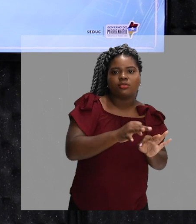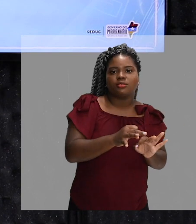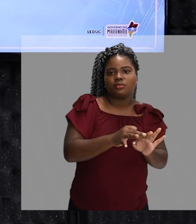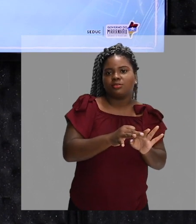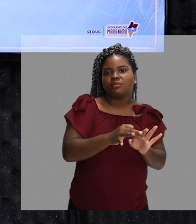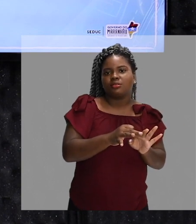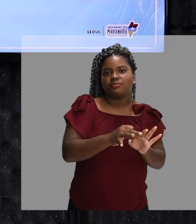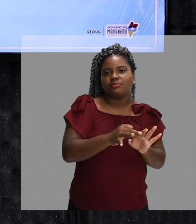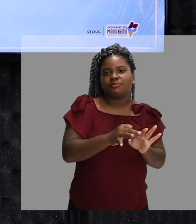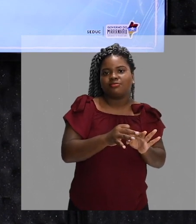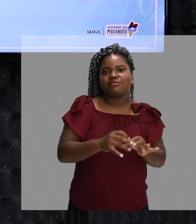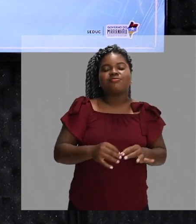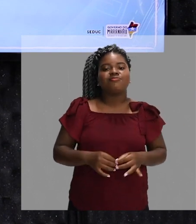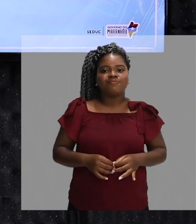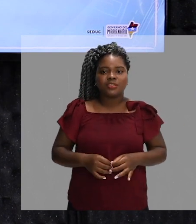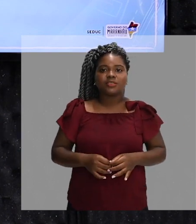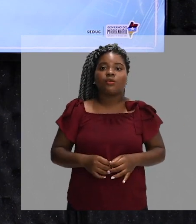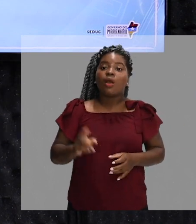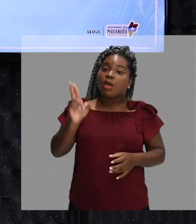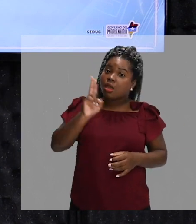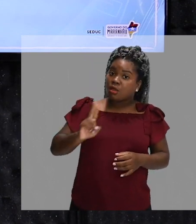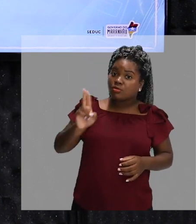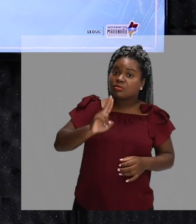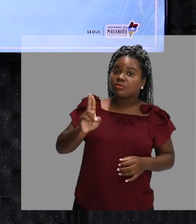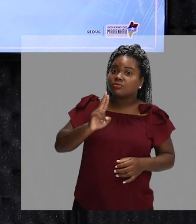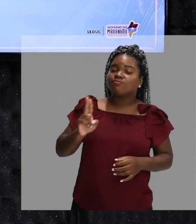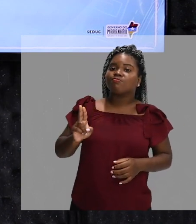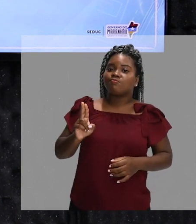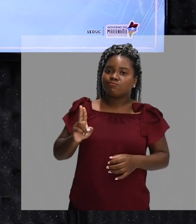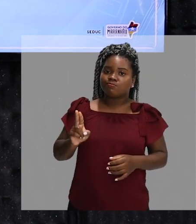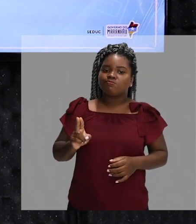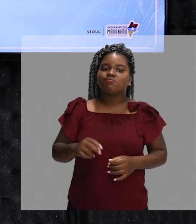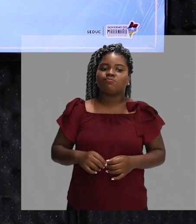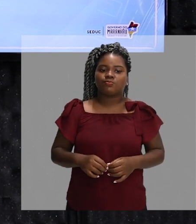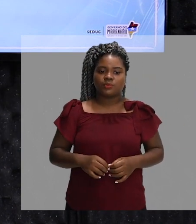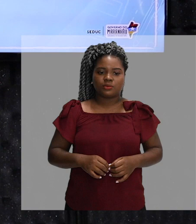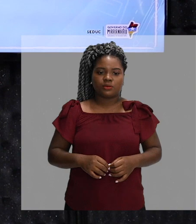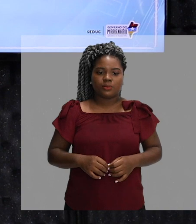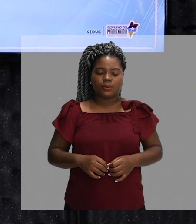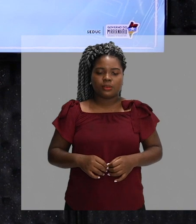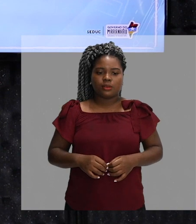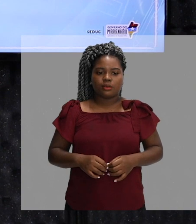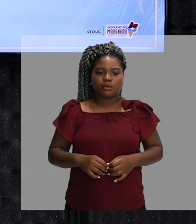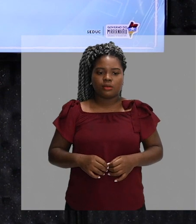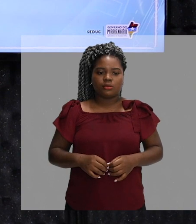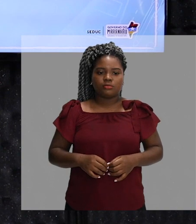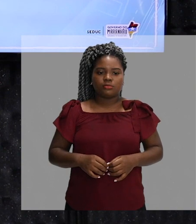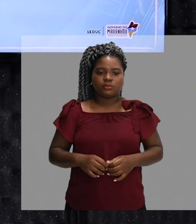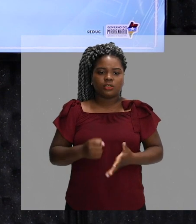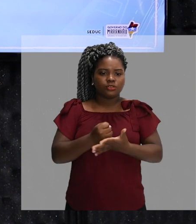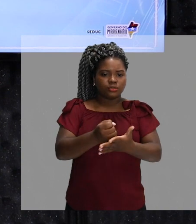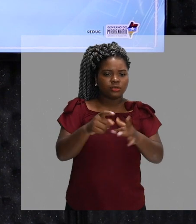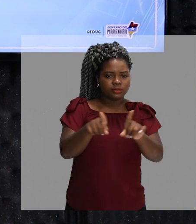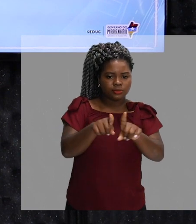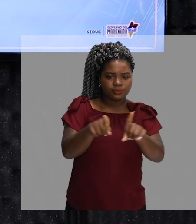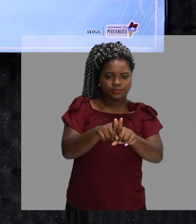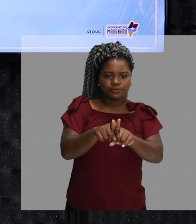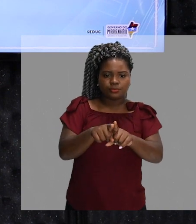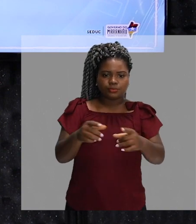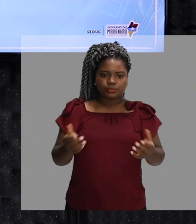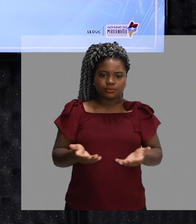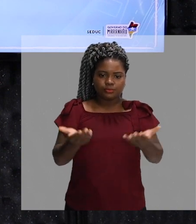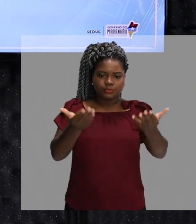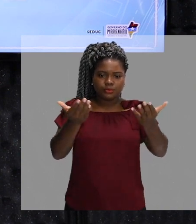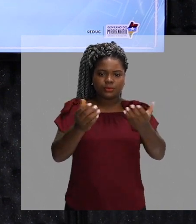Então, é muito útil para as práticas agrícolas e pecuaristas. Contribuir para a estimativa e previsão